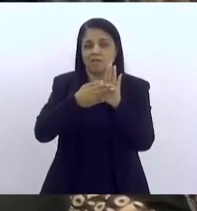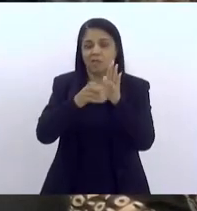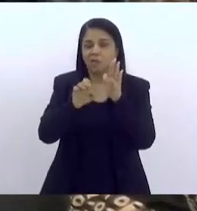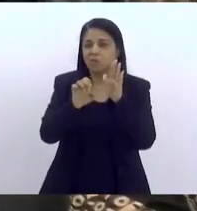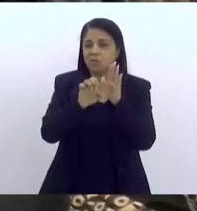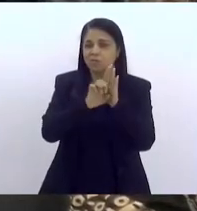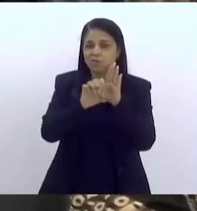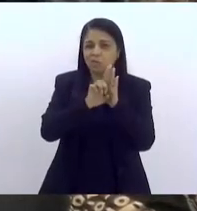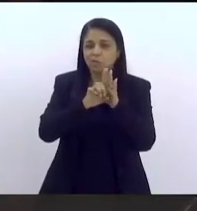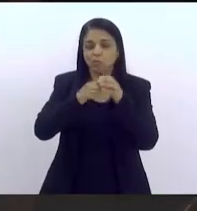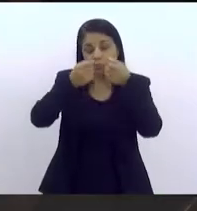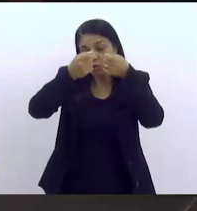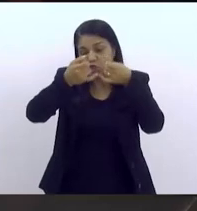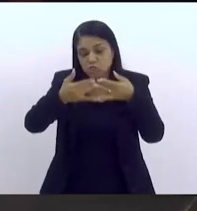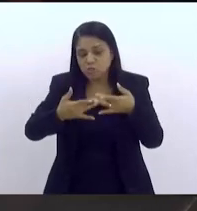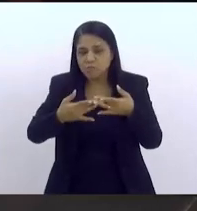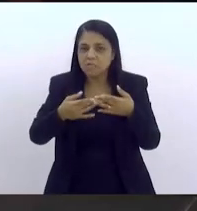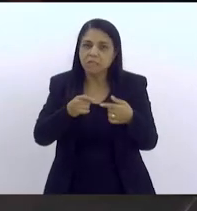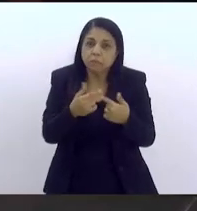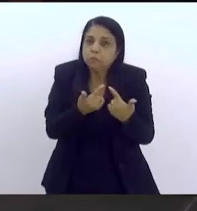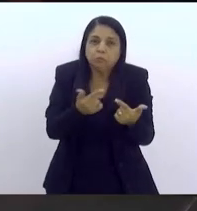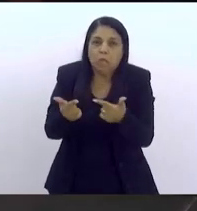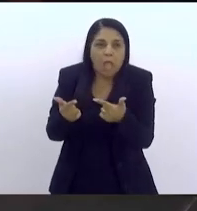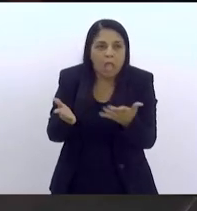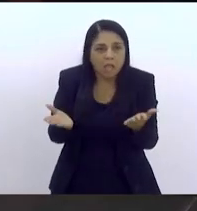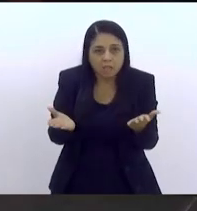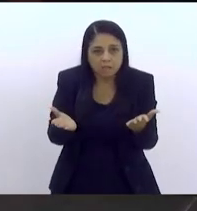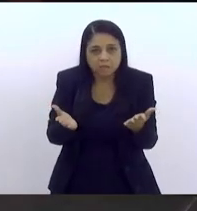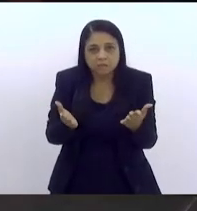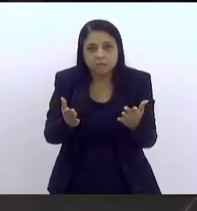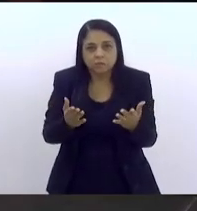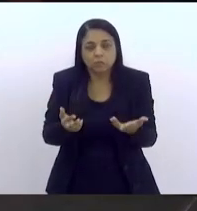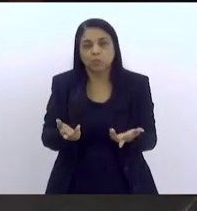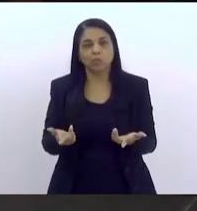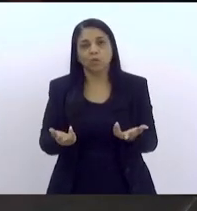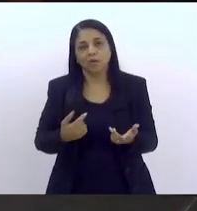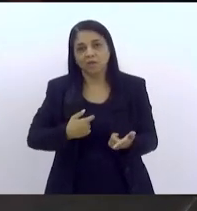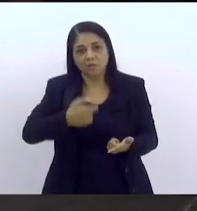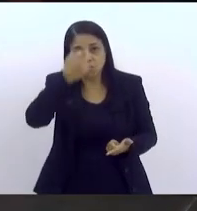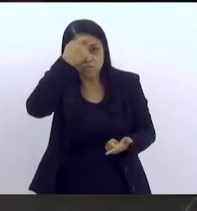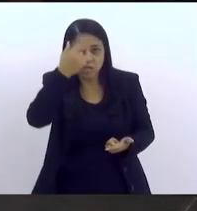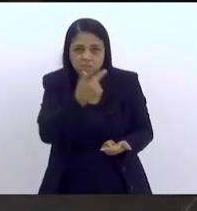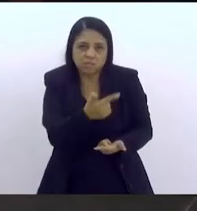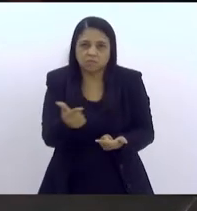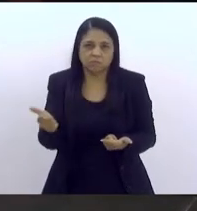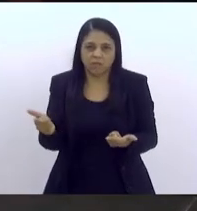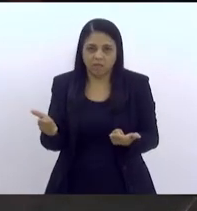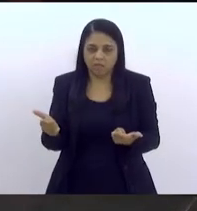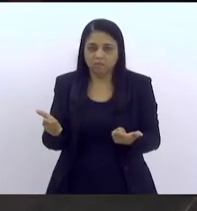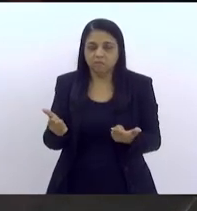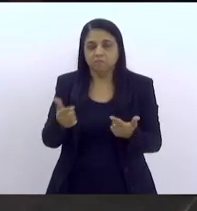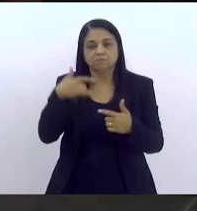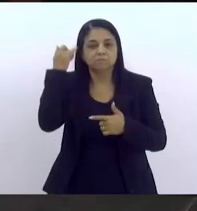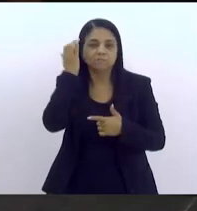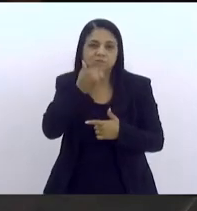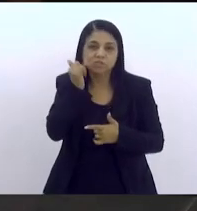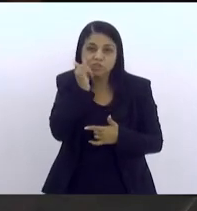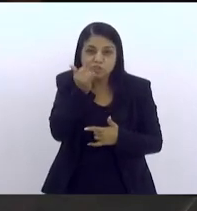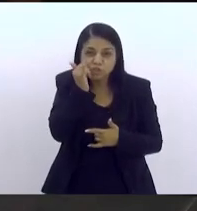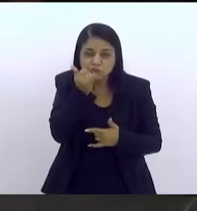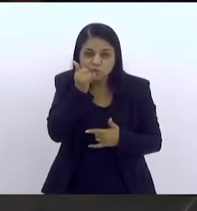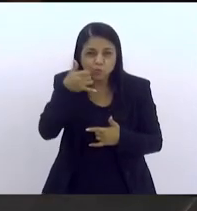inexplicável do imprevisível do irracional são os discursos